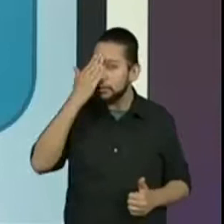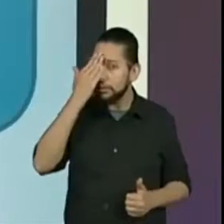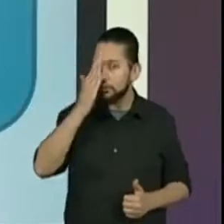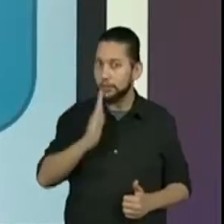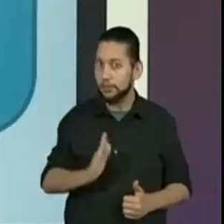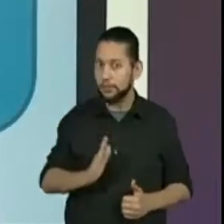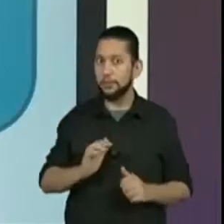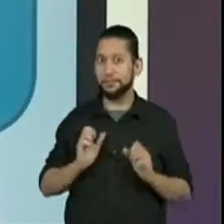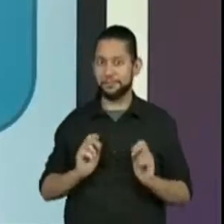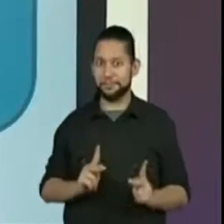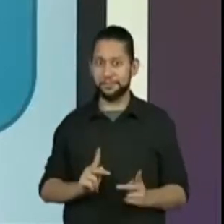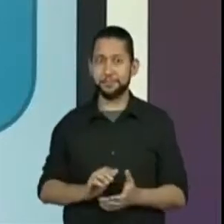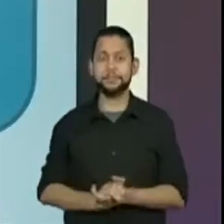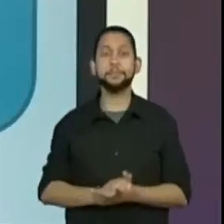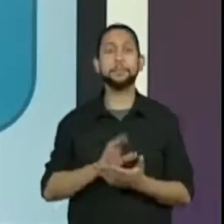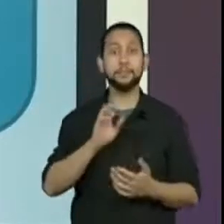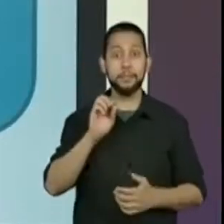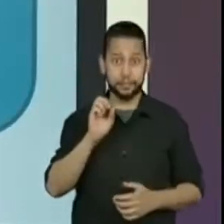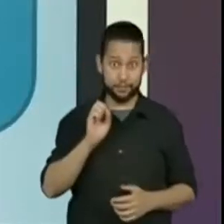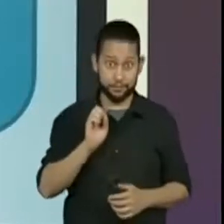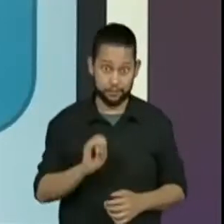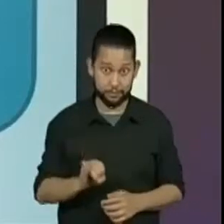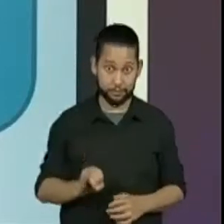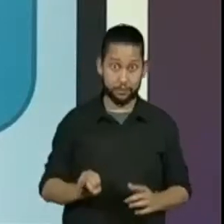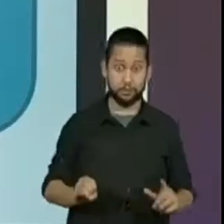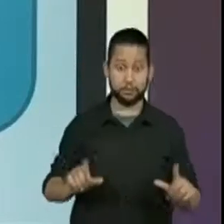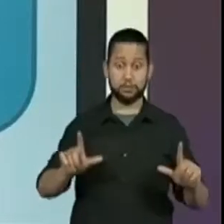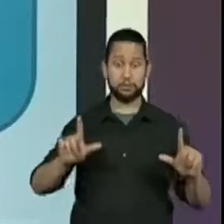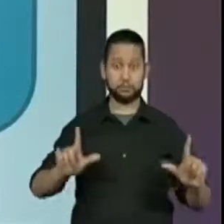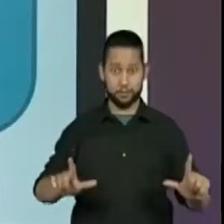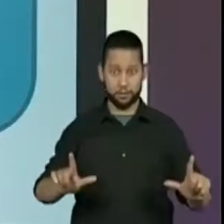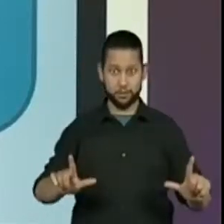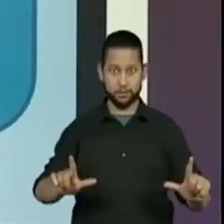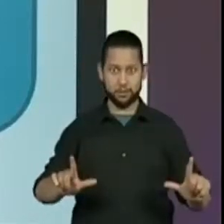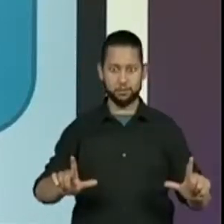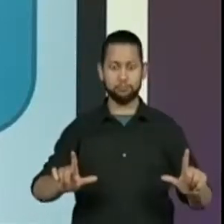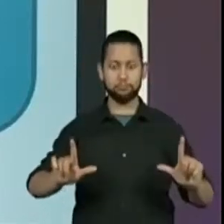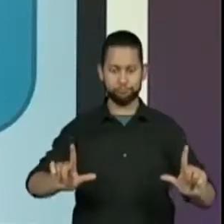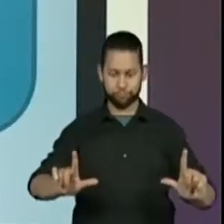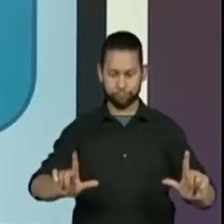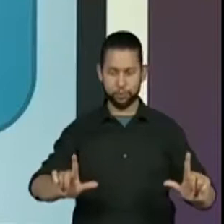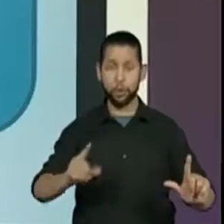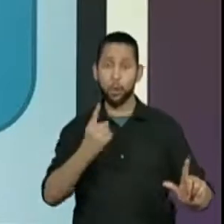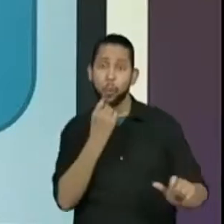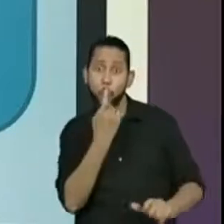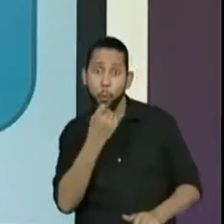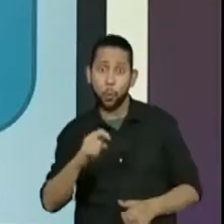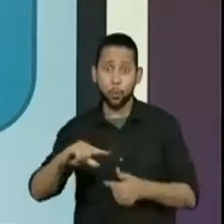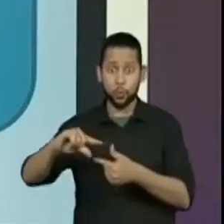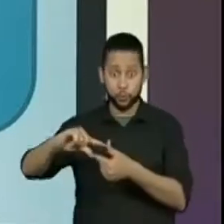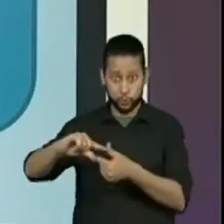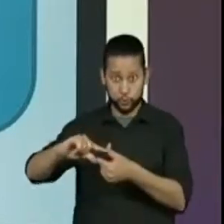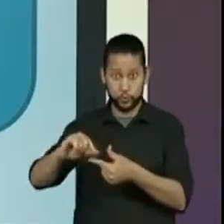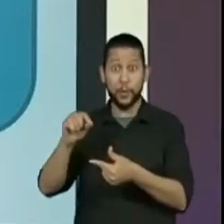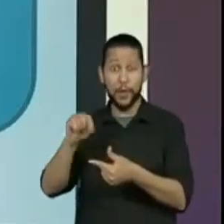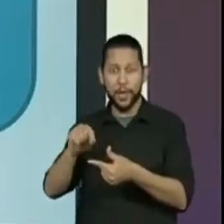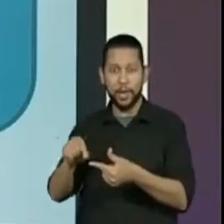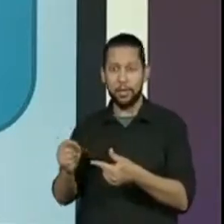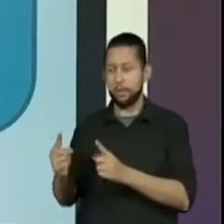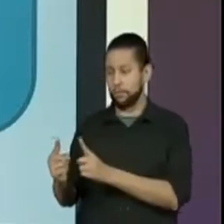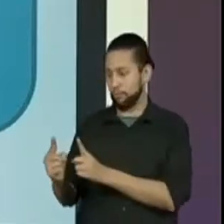bom? Quanto maior a quantidade de metros que um quadradinho representa,